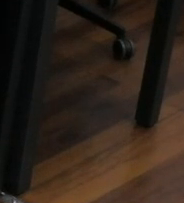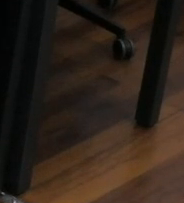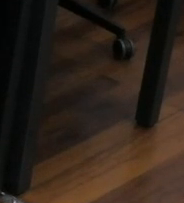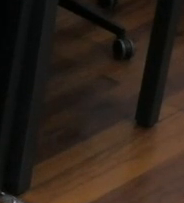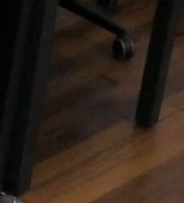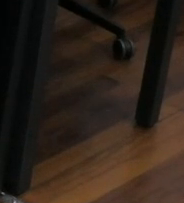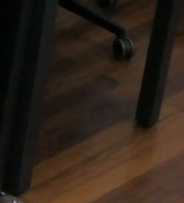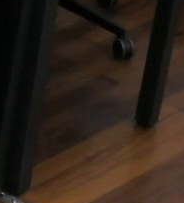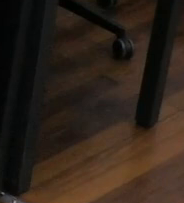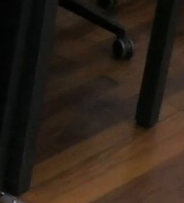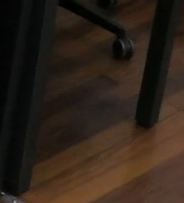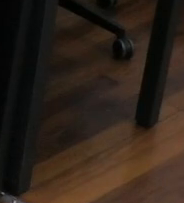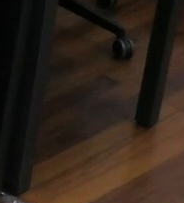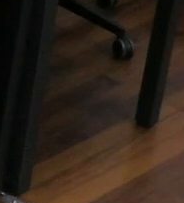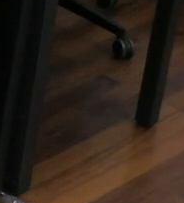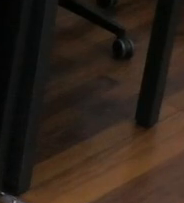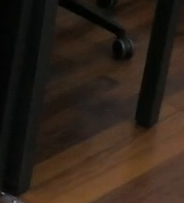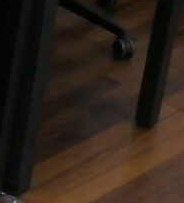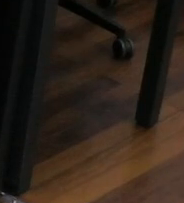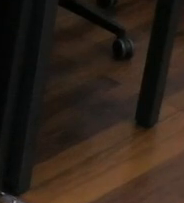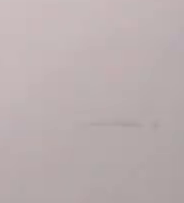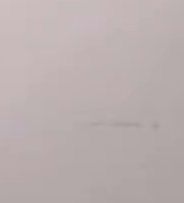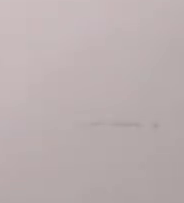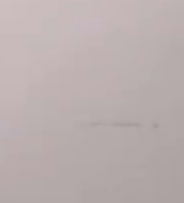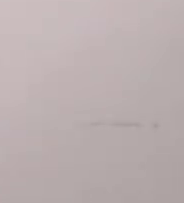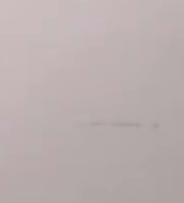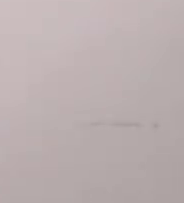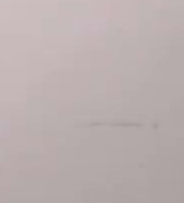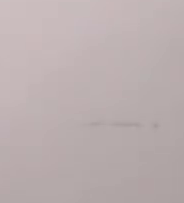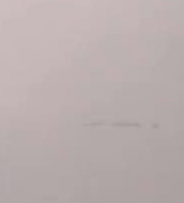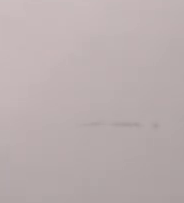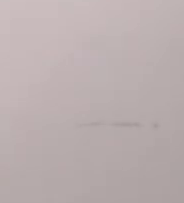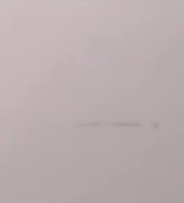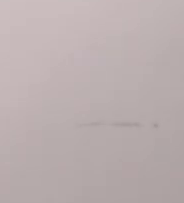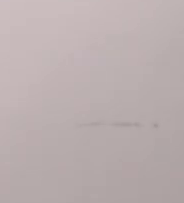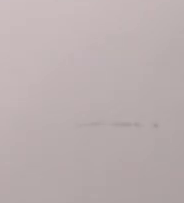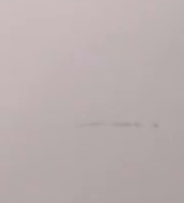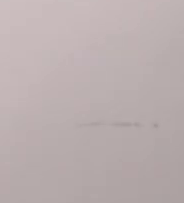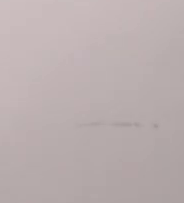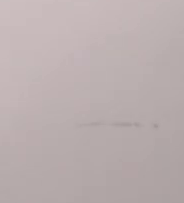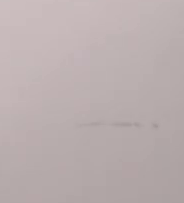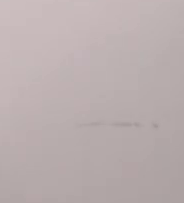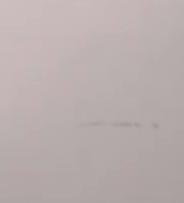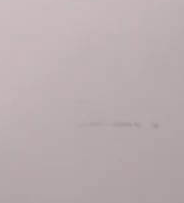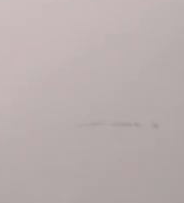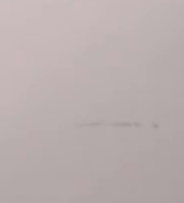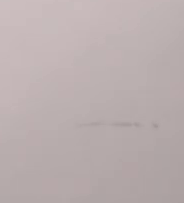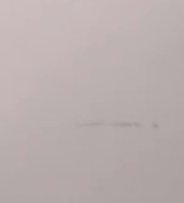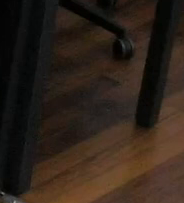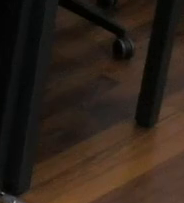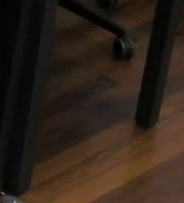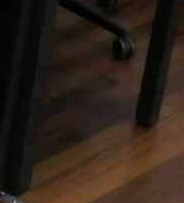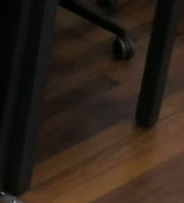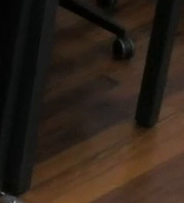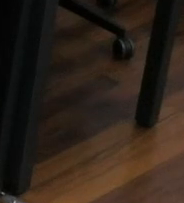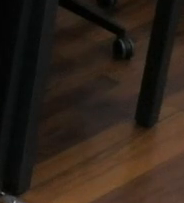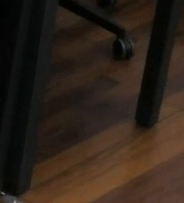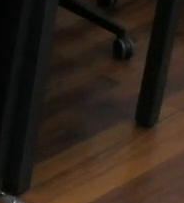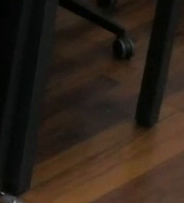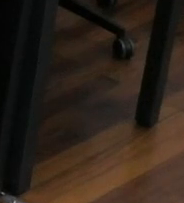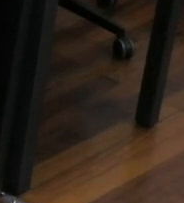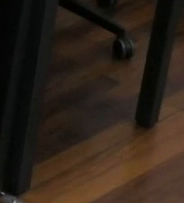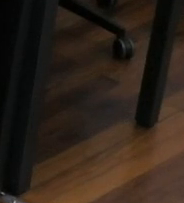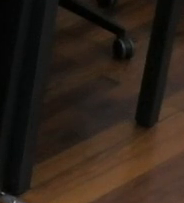no estado Rio de Janeiro que ele pode simplesmente colocar uma cidade inteira poluída poluída com problema pulmonar com